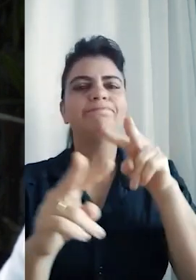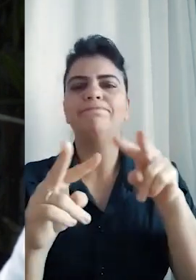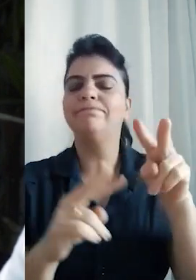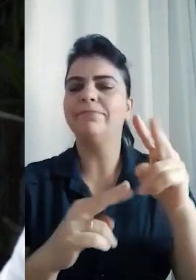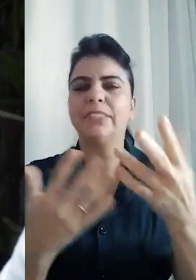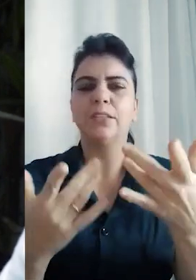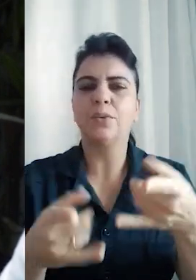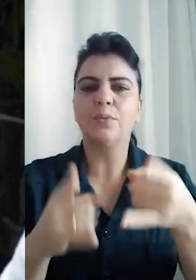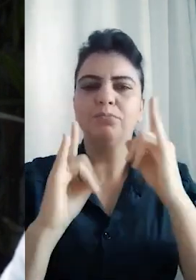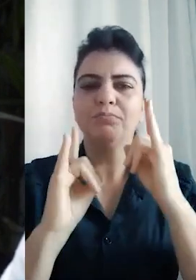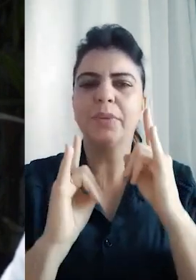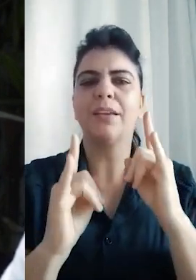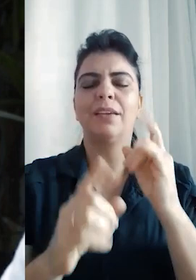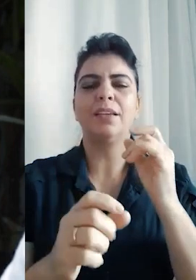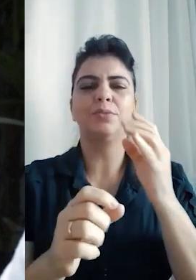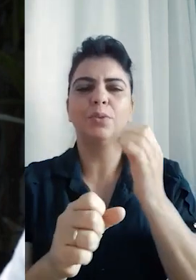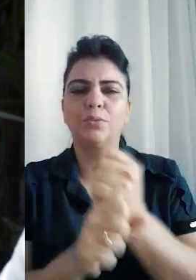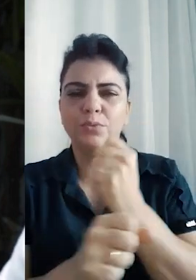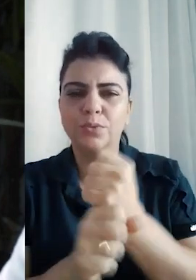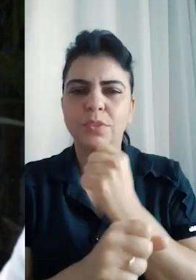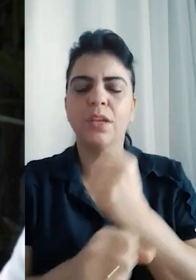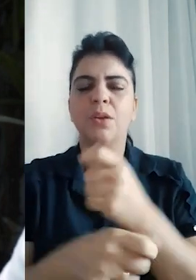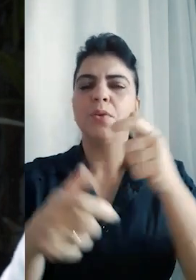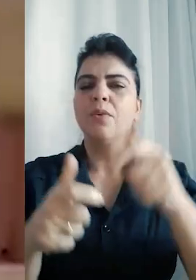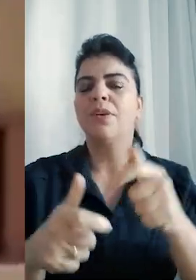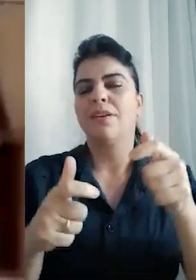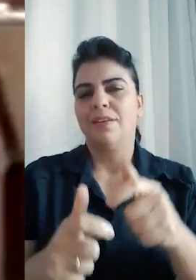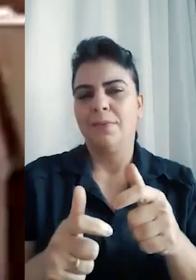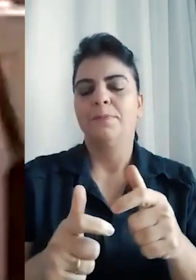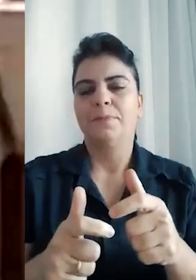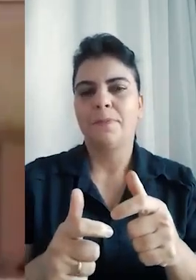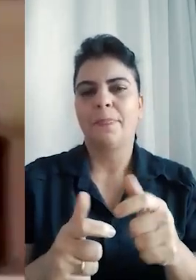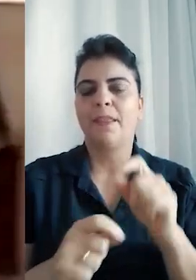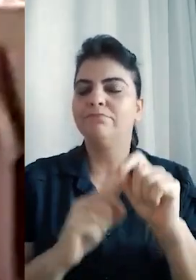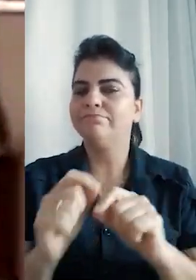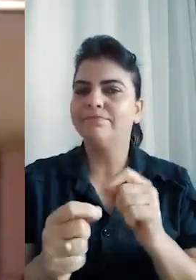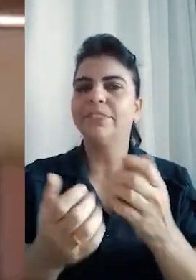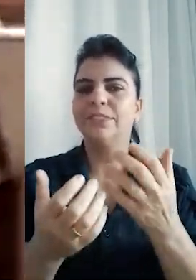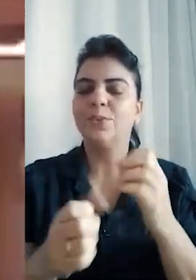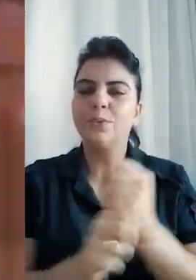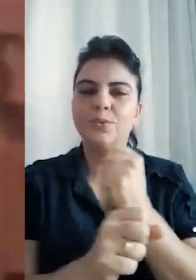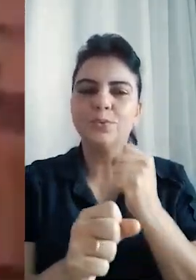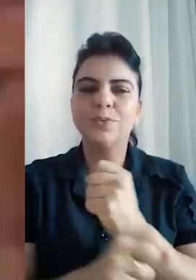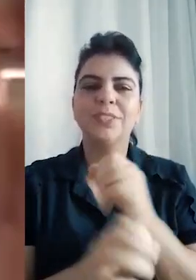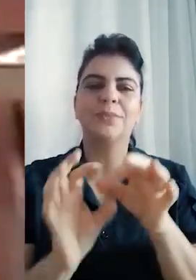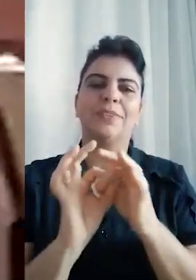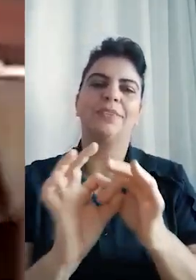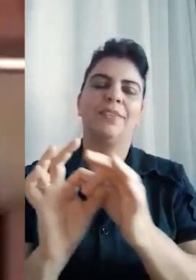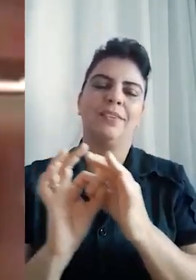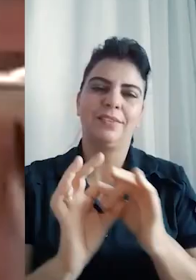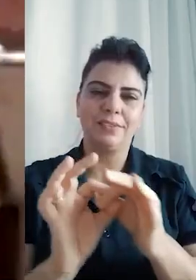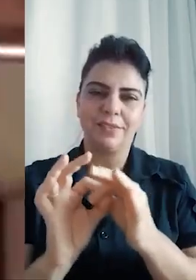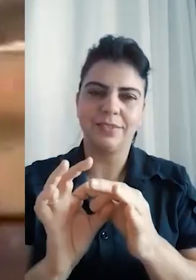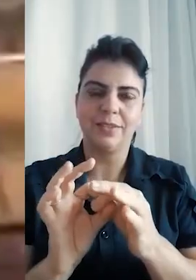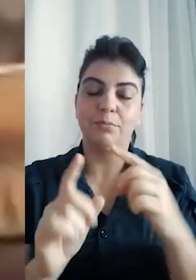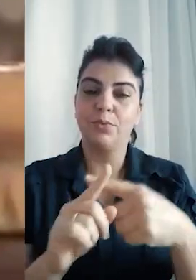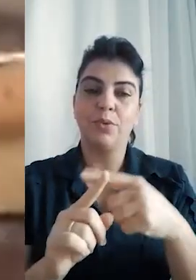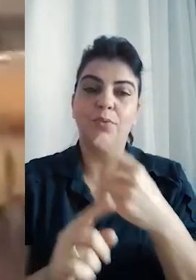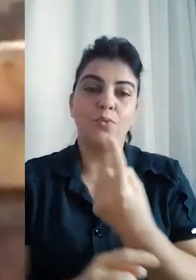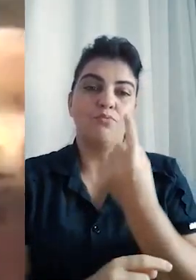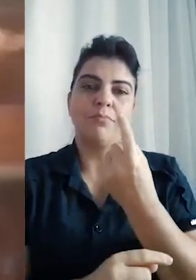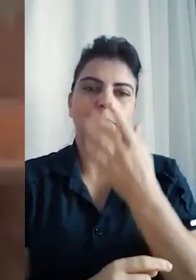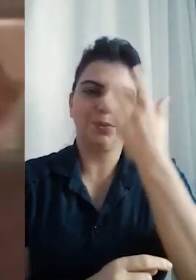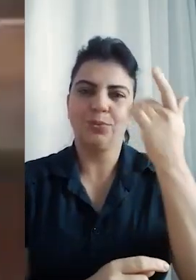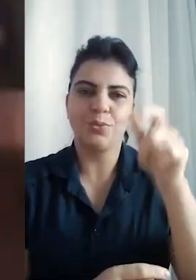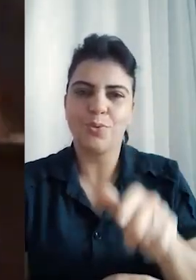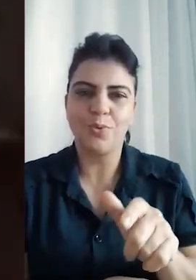A construção, o local, né? Que é a gente construir em unidade. Em unidade, porque não foi